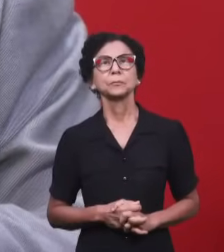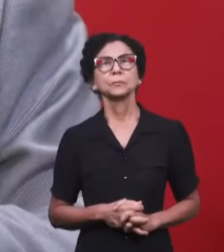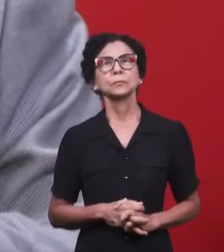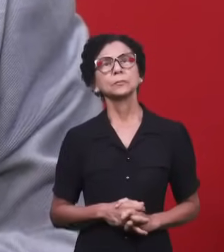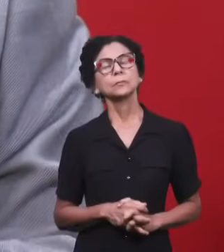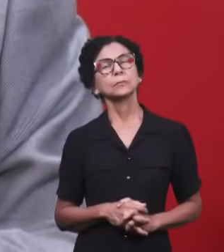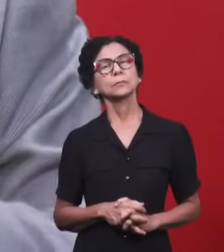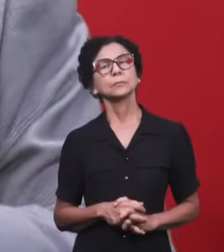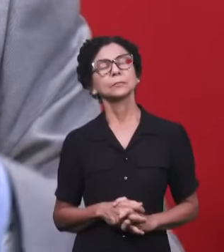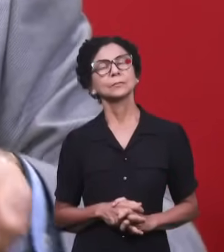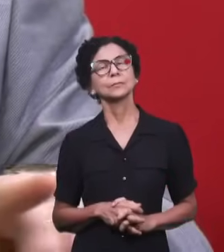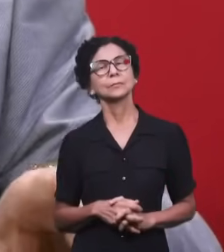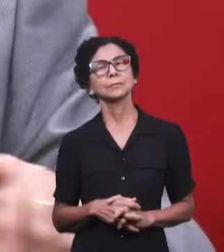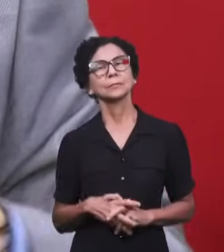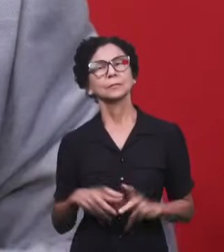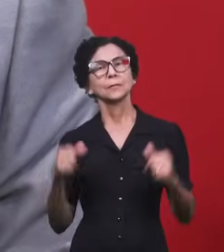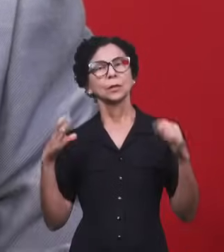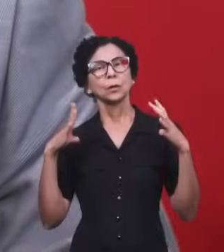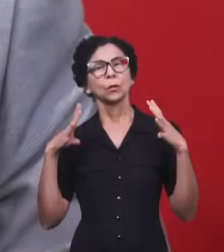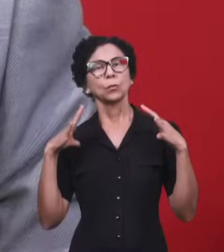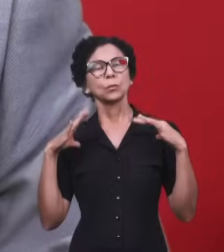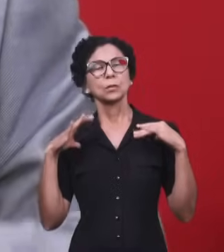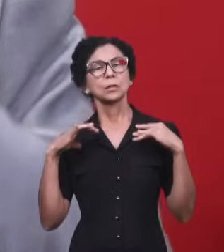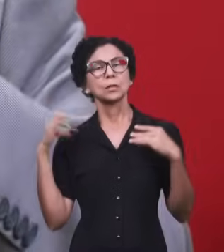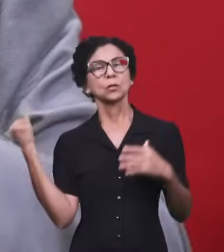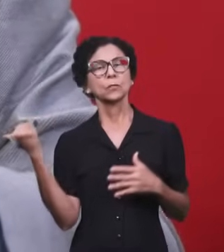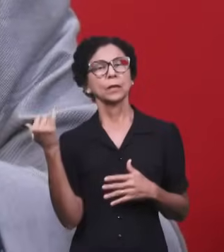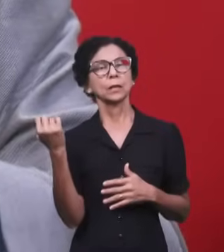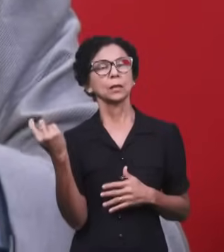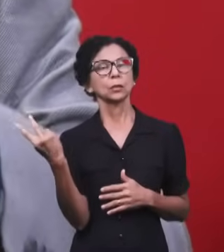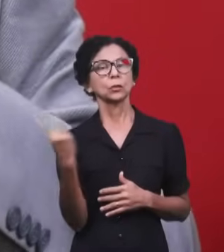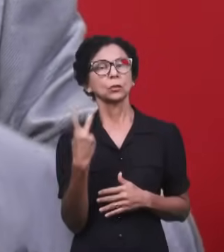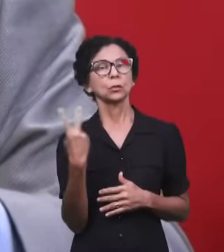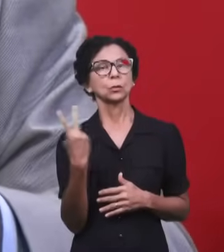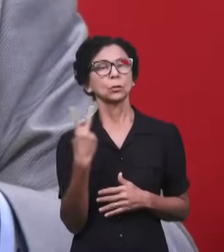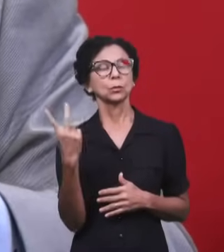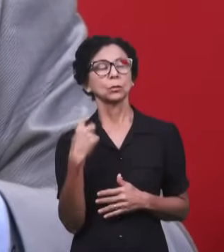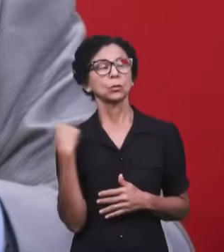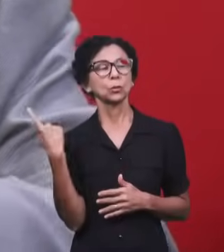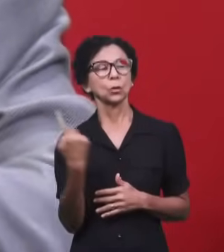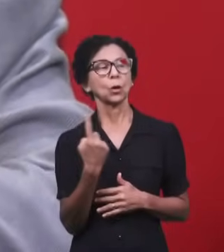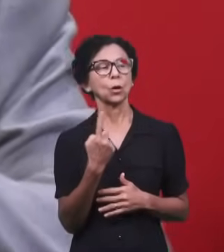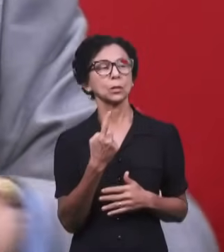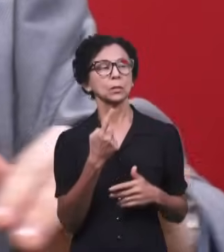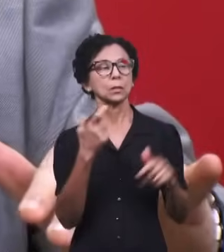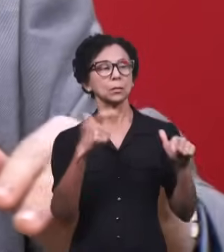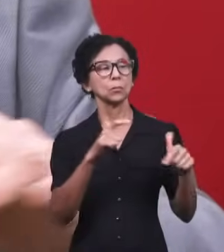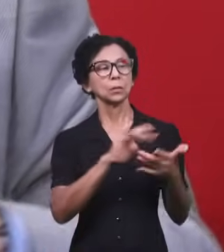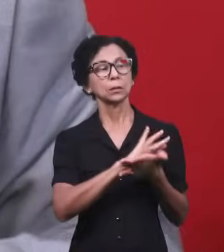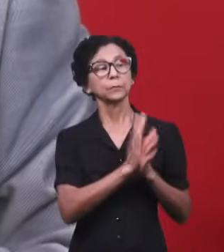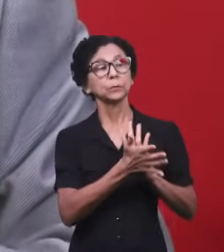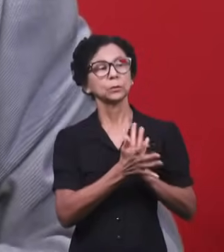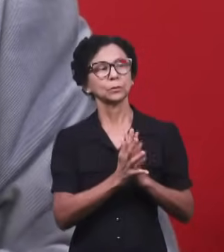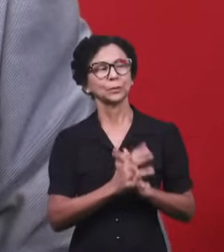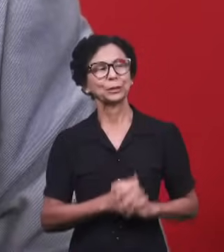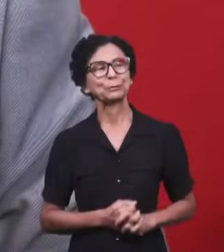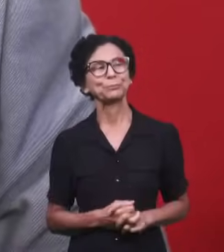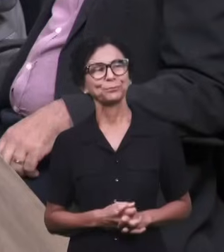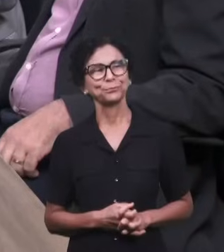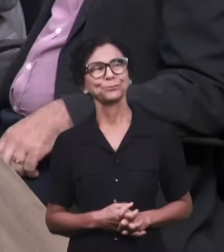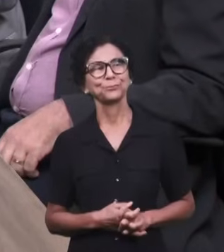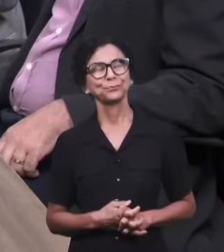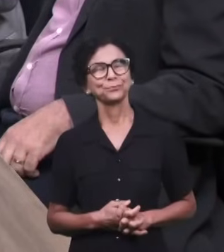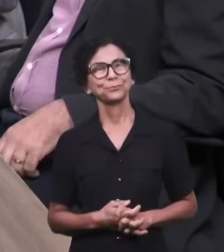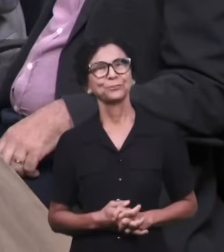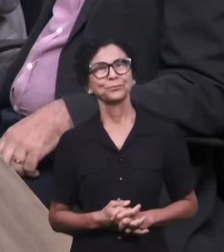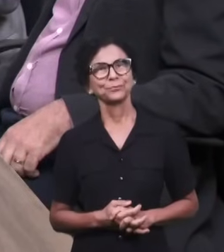nós, disseram os anjos, vamos destruir esse lugar. Então o poder no qual eles estavam investidos era para a execução do juízo. Maior são os que